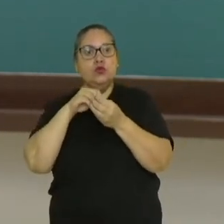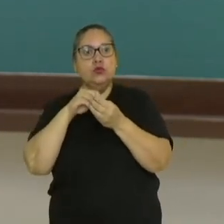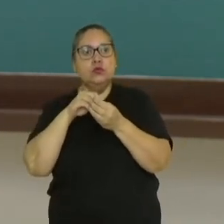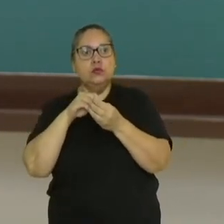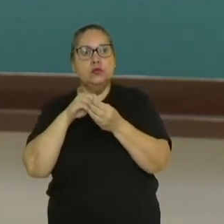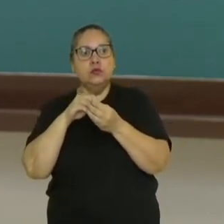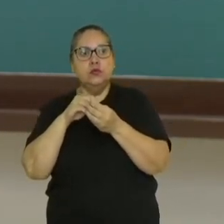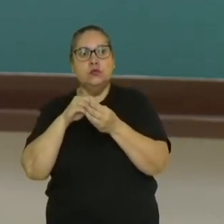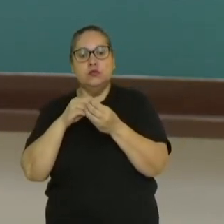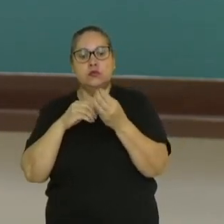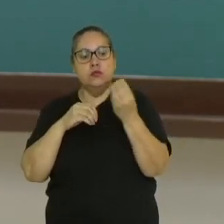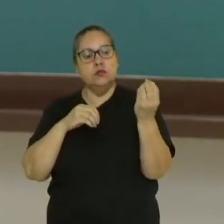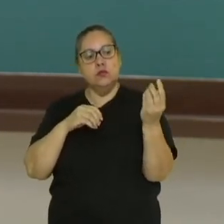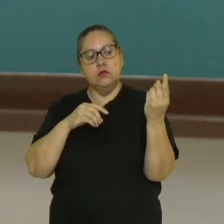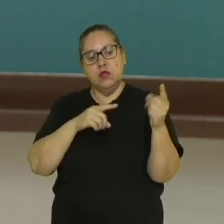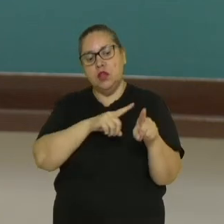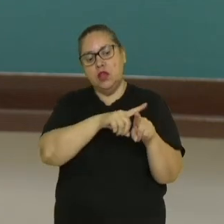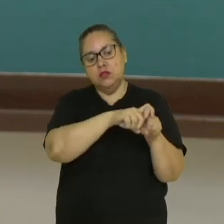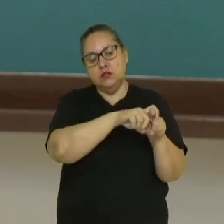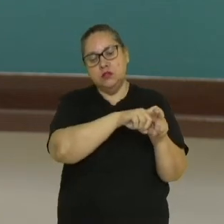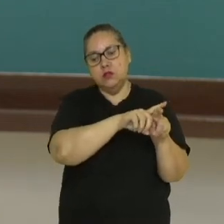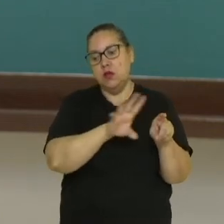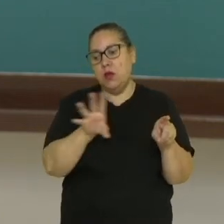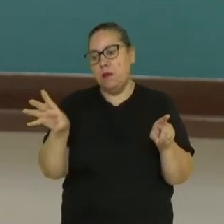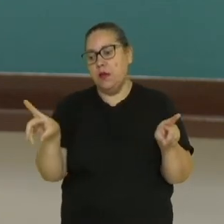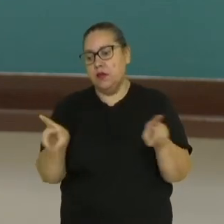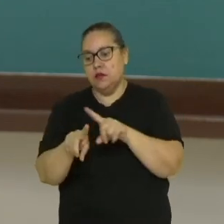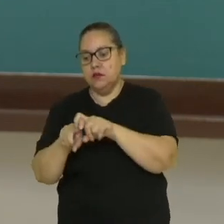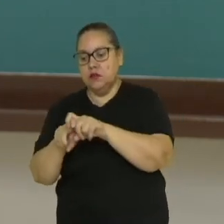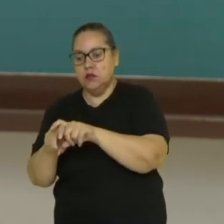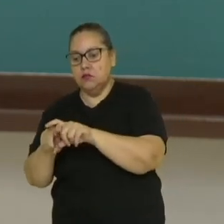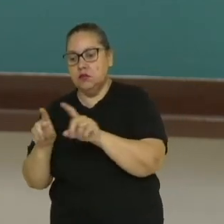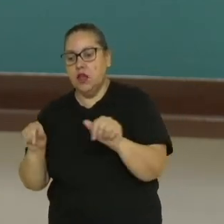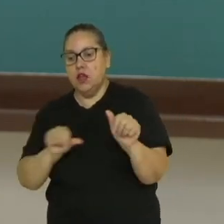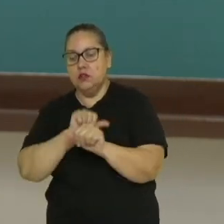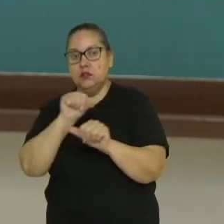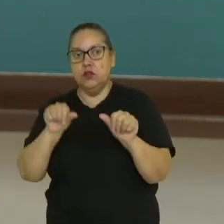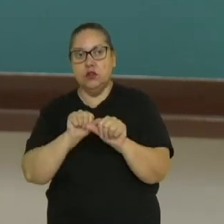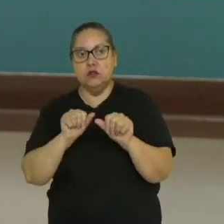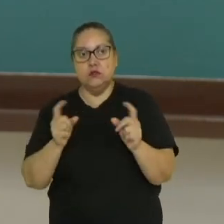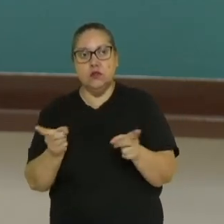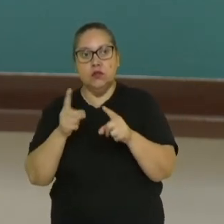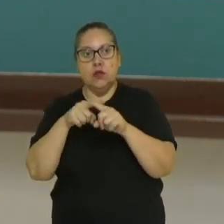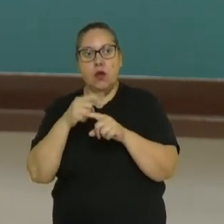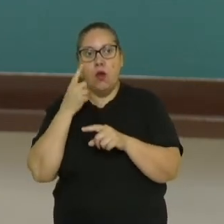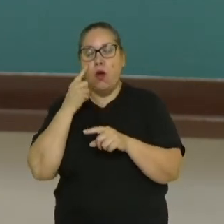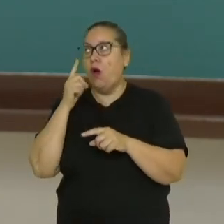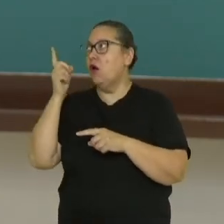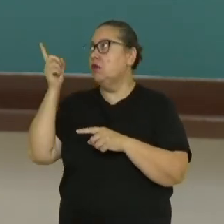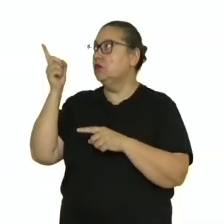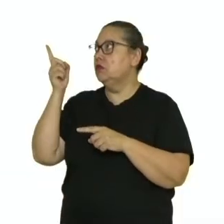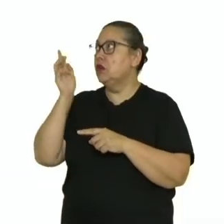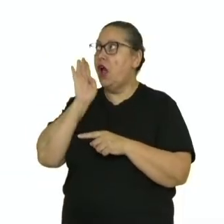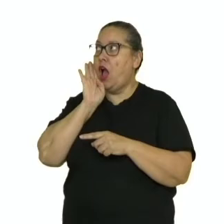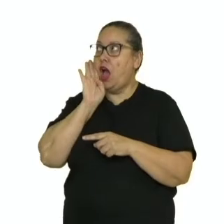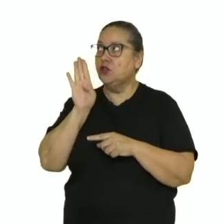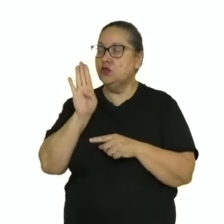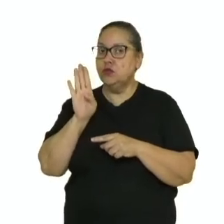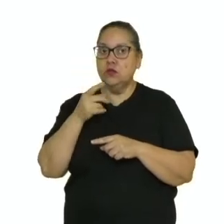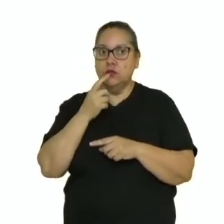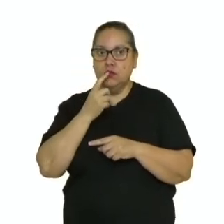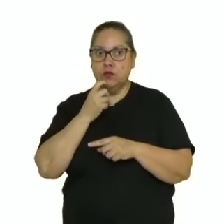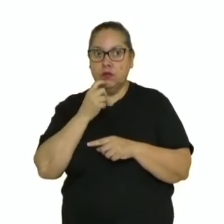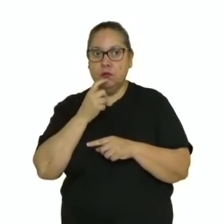Esse cromossomo pega esse bracinho e eles trocam esses bracinhos. Observe aqui, olha, que o azulzinho ficou com,